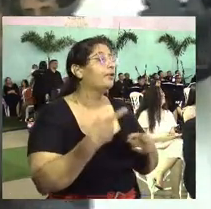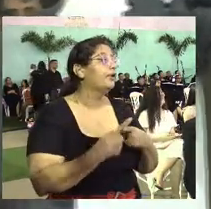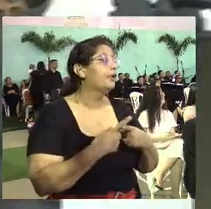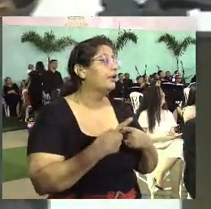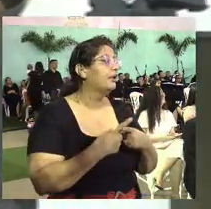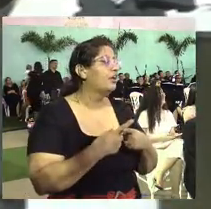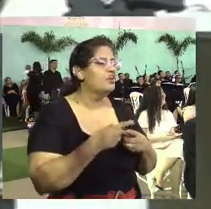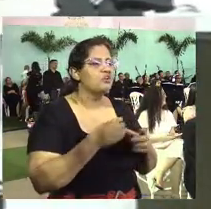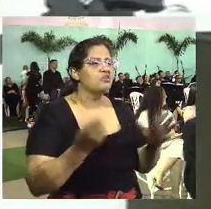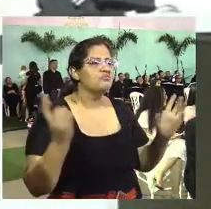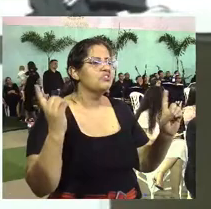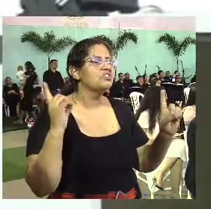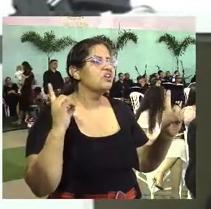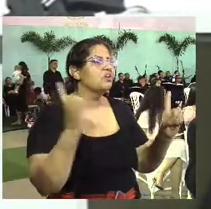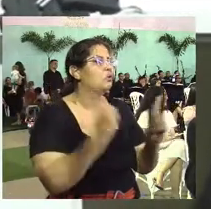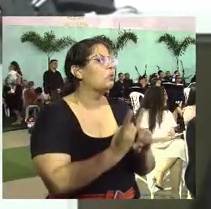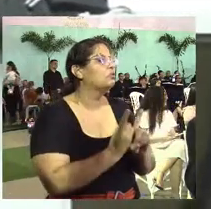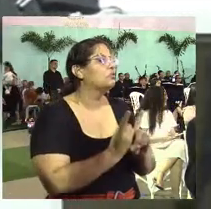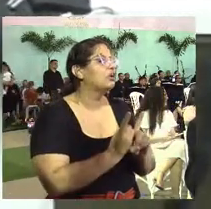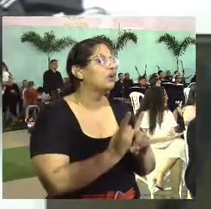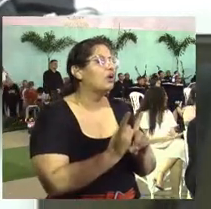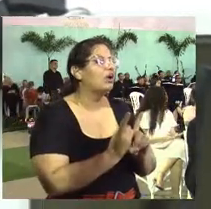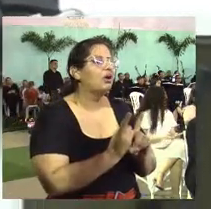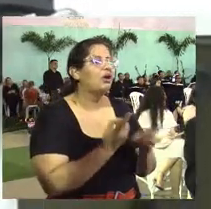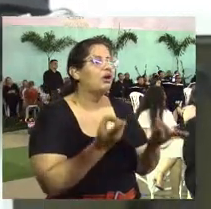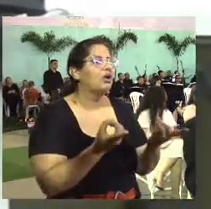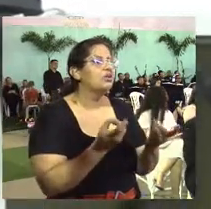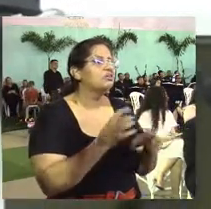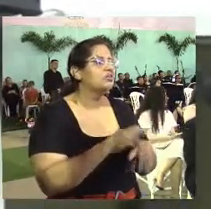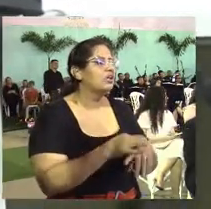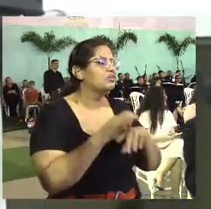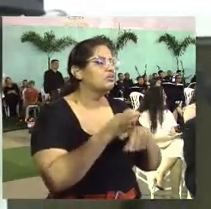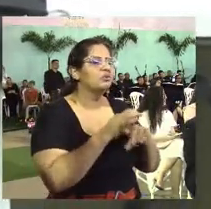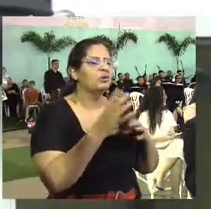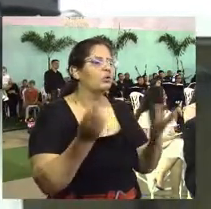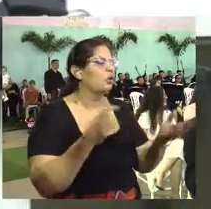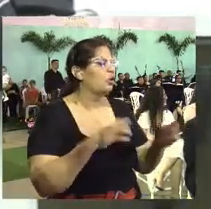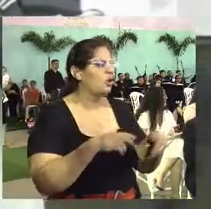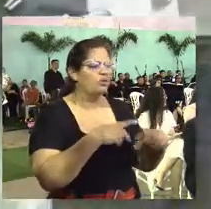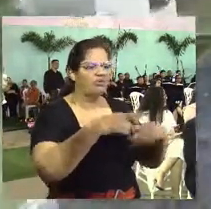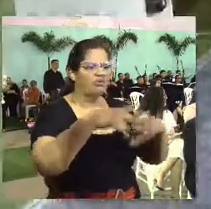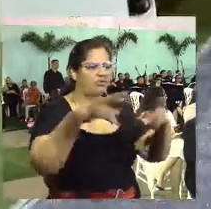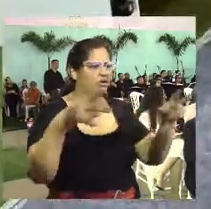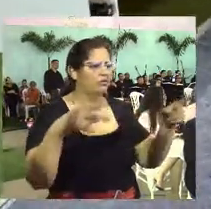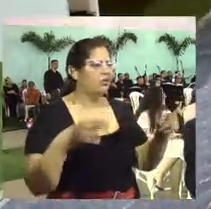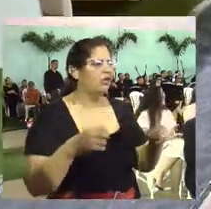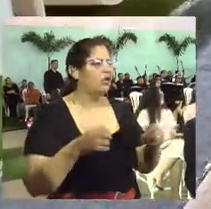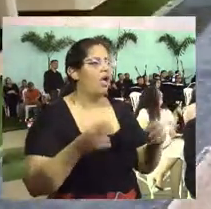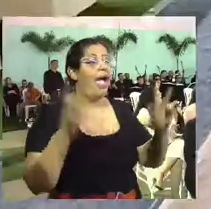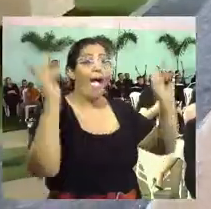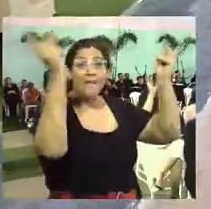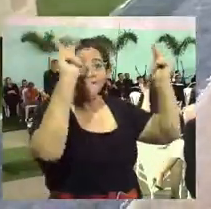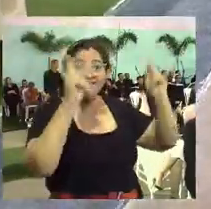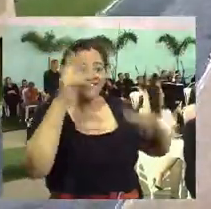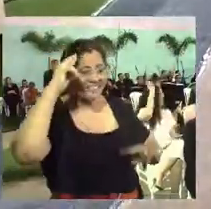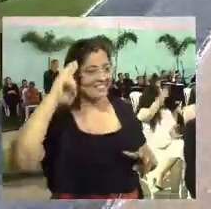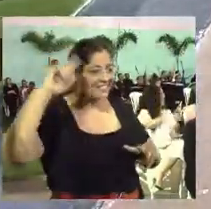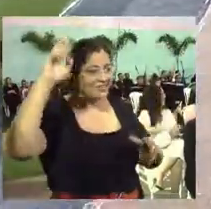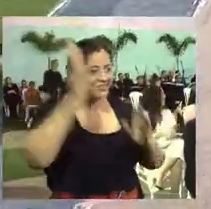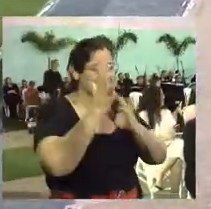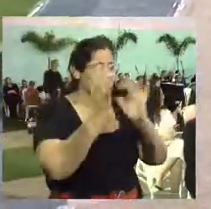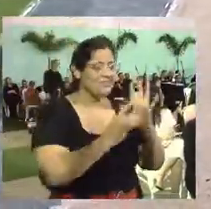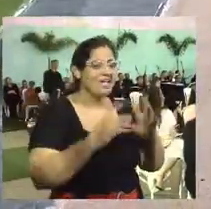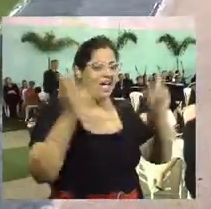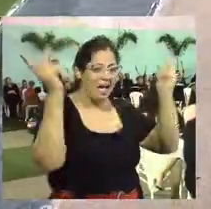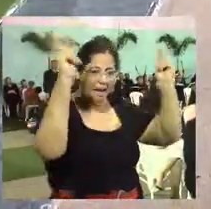quando você encontrar alguém na padaria no açougue na farmácia no semáforo onde você for a saudação será a paz do Senhor Jesus a